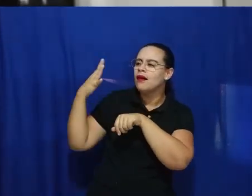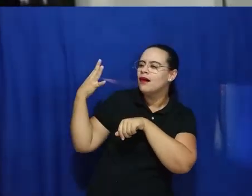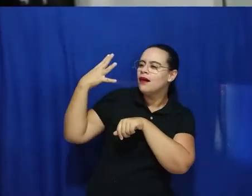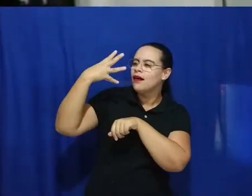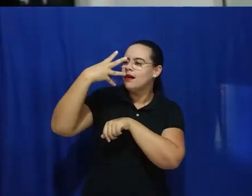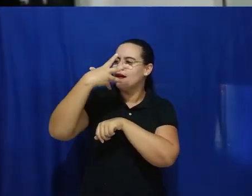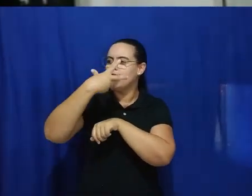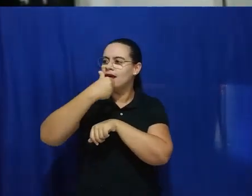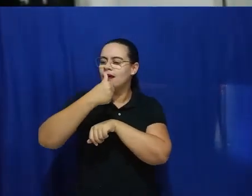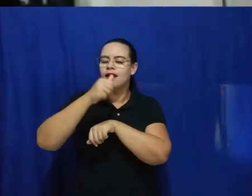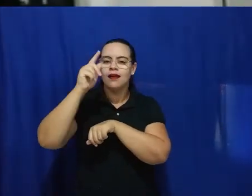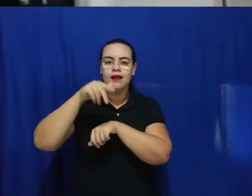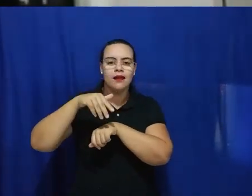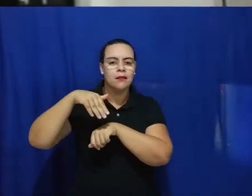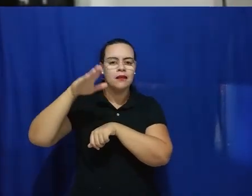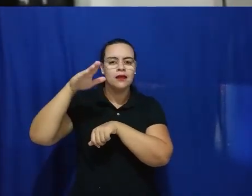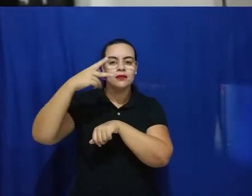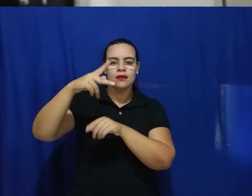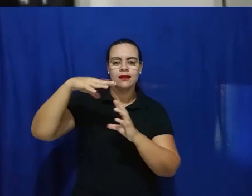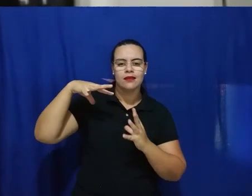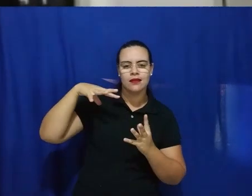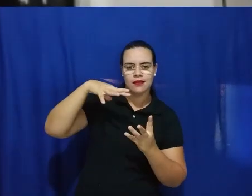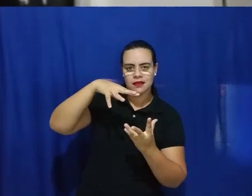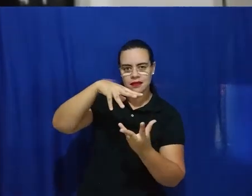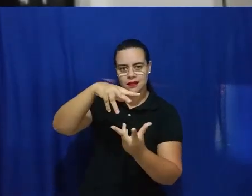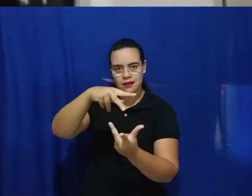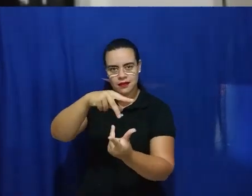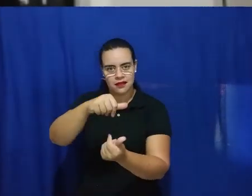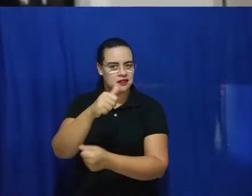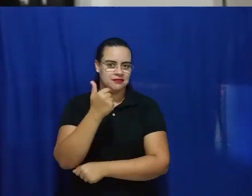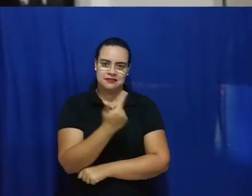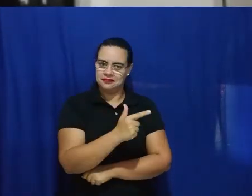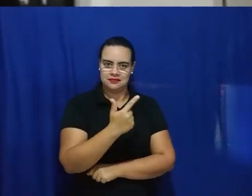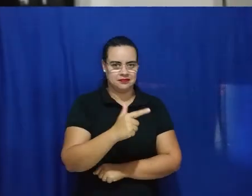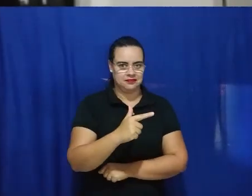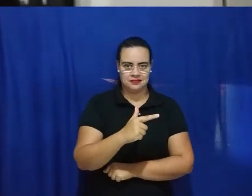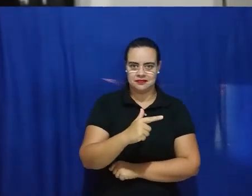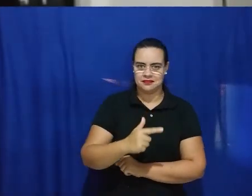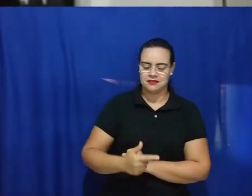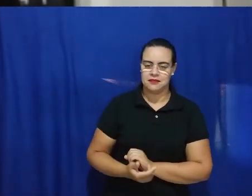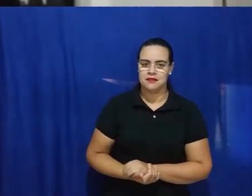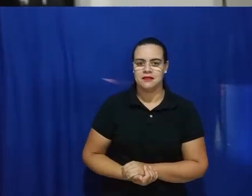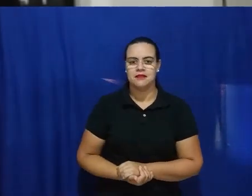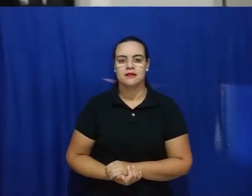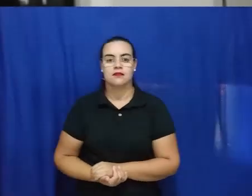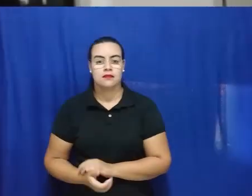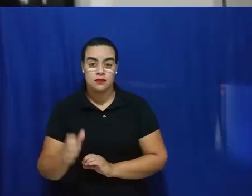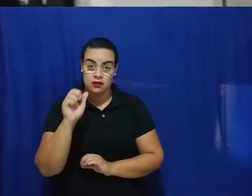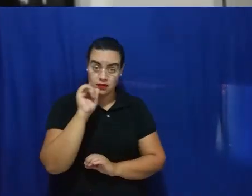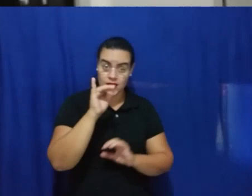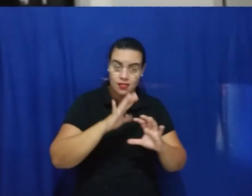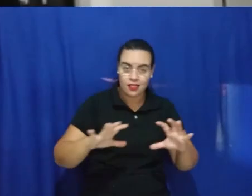porque não há sonho mais lindo do que sua terra,